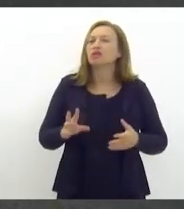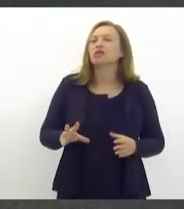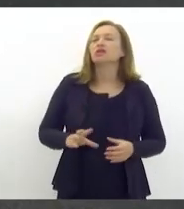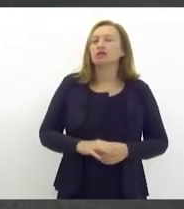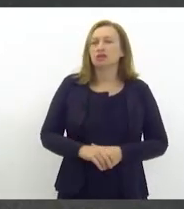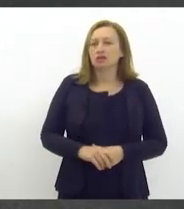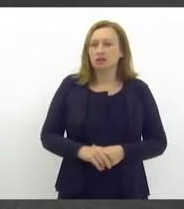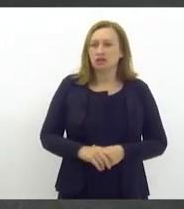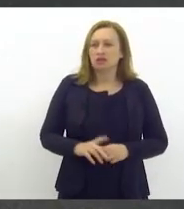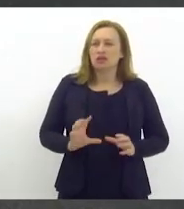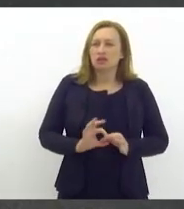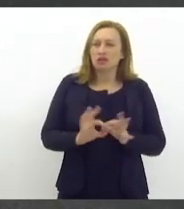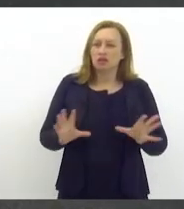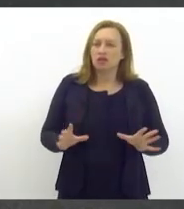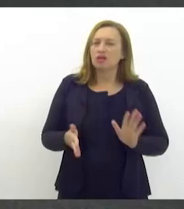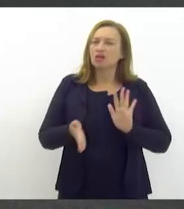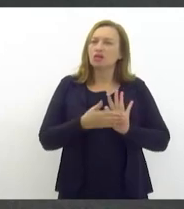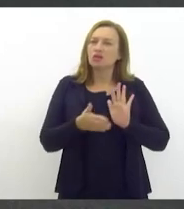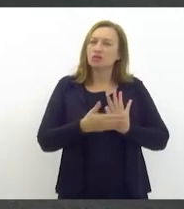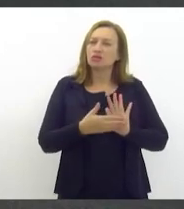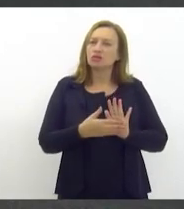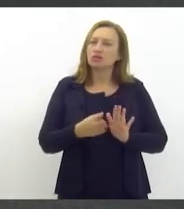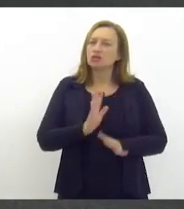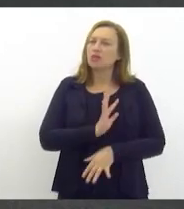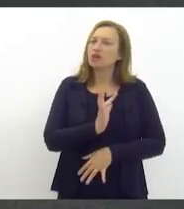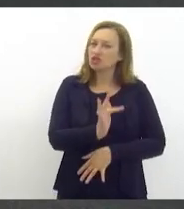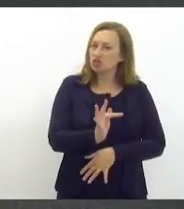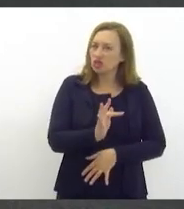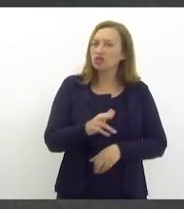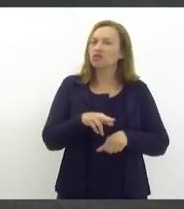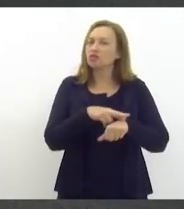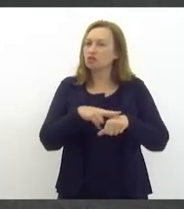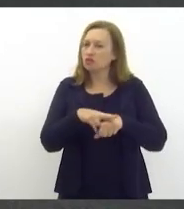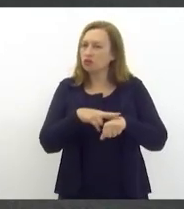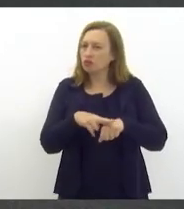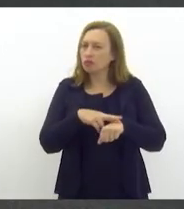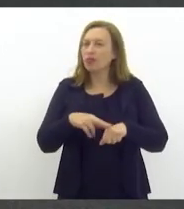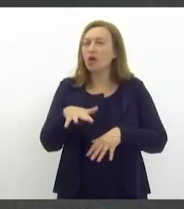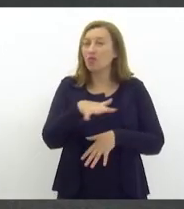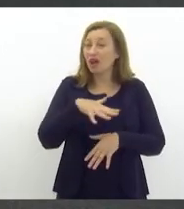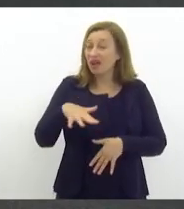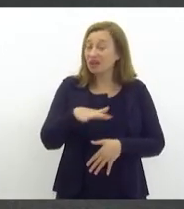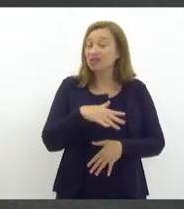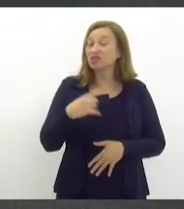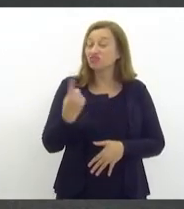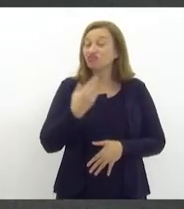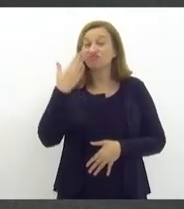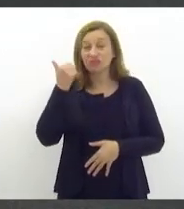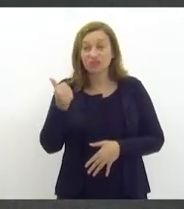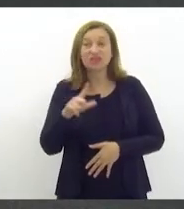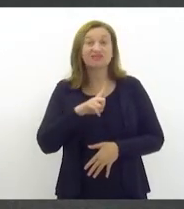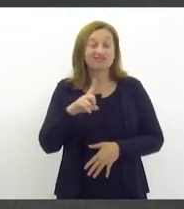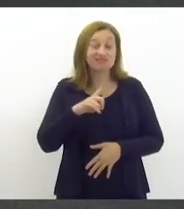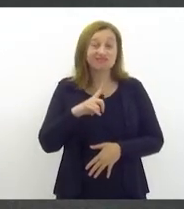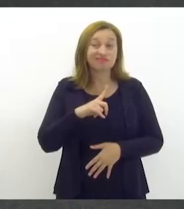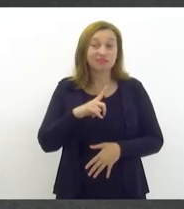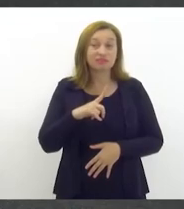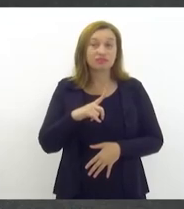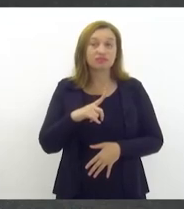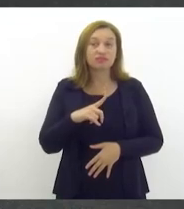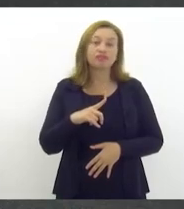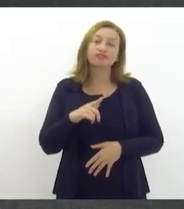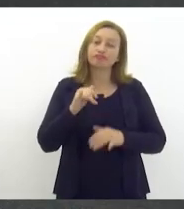internalizada, e ainda mais ele propõe na Baixada Fluminense, em Belford Roxo, que é uma área que nós sabemos que tem